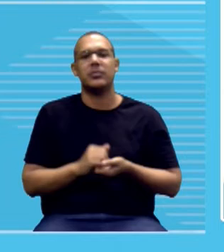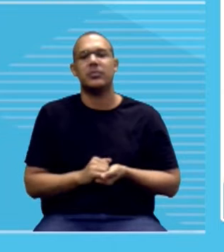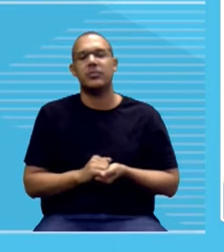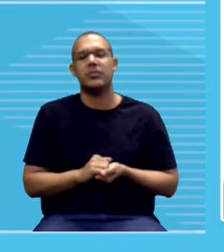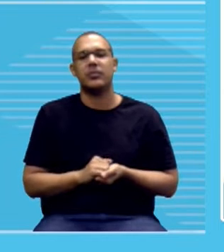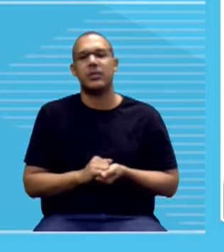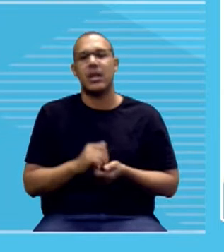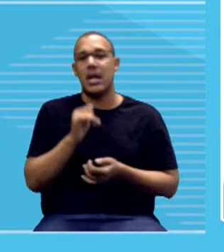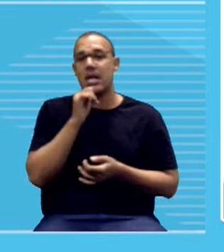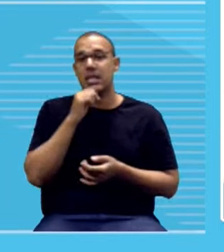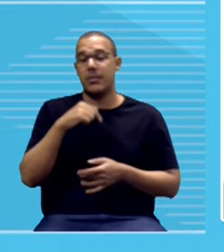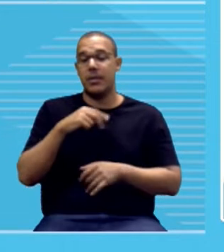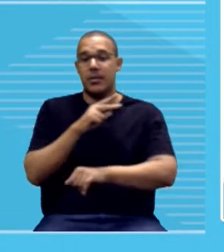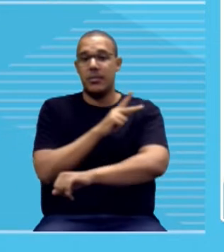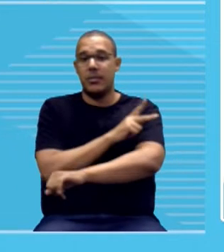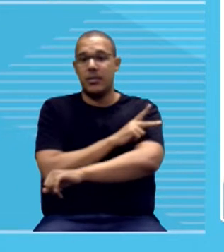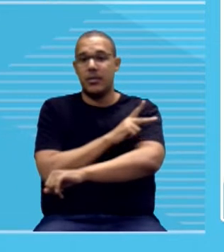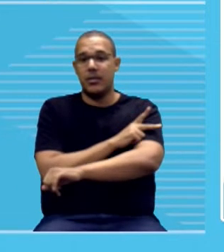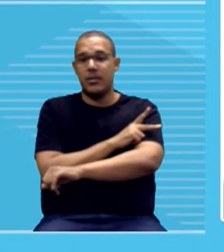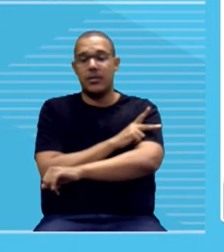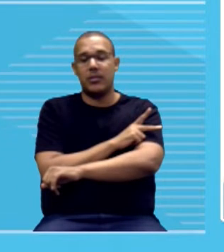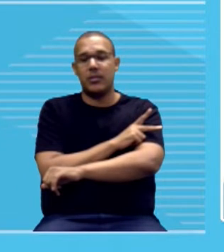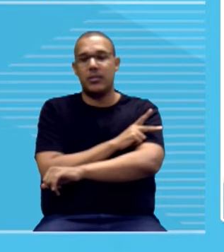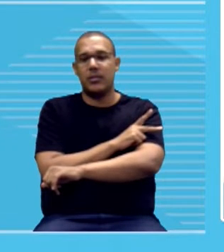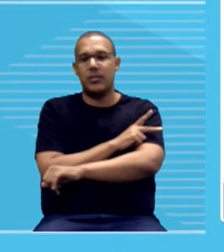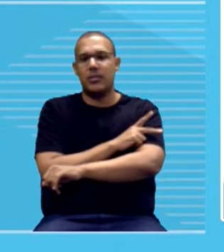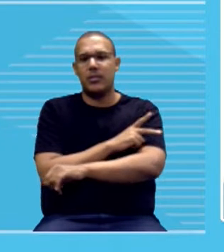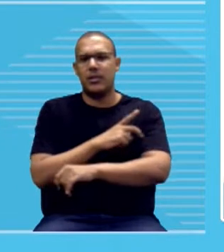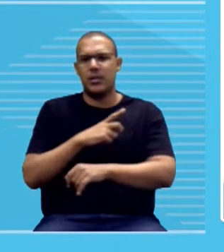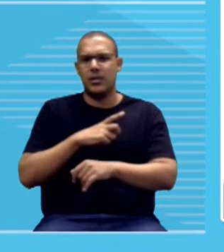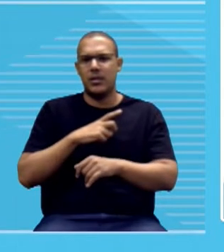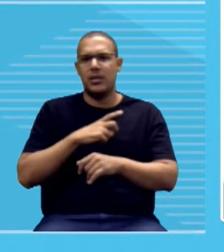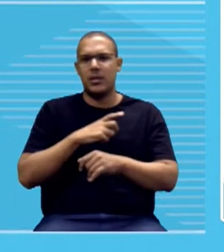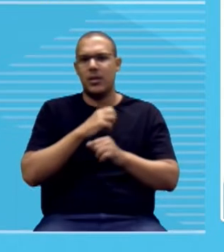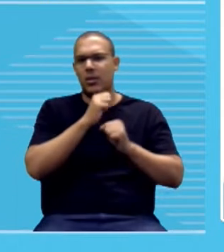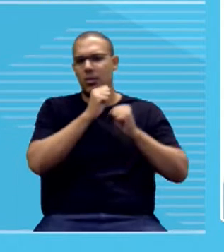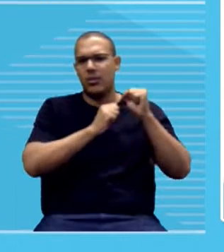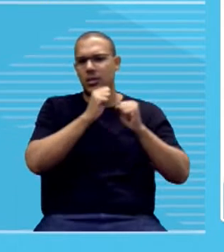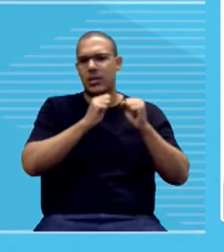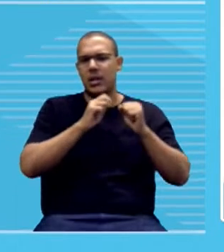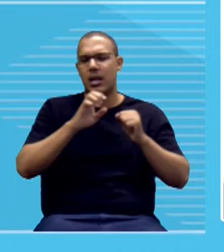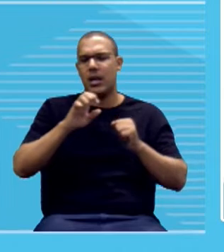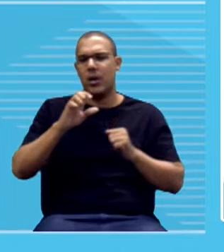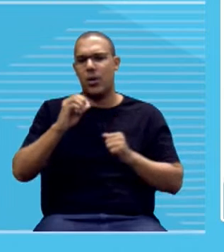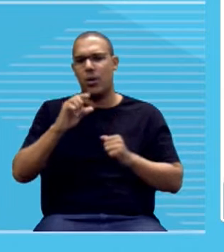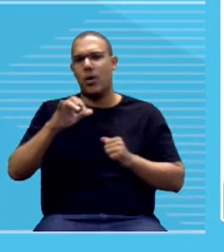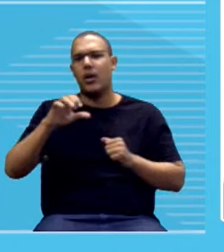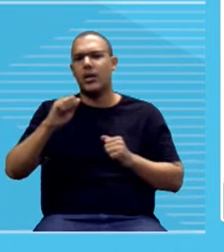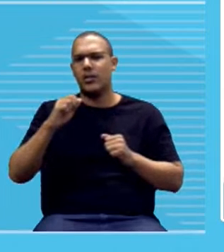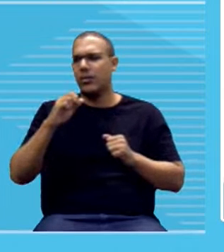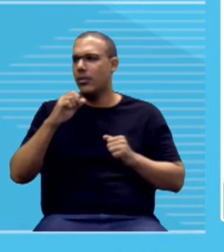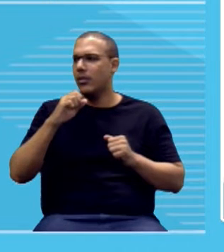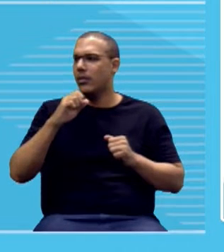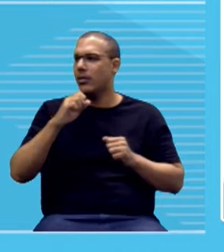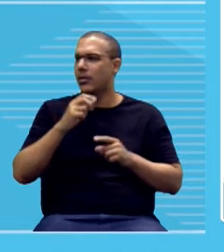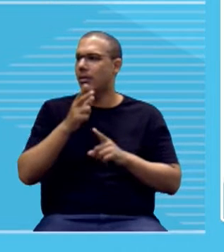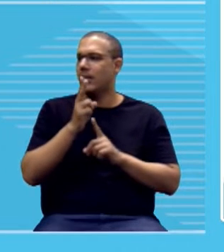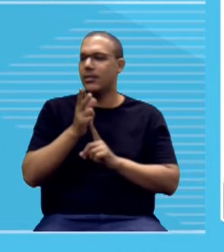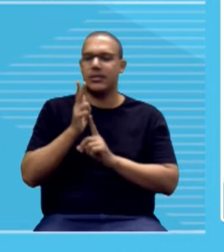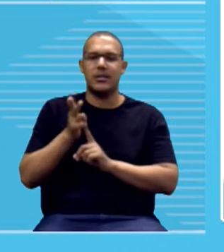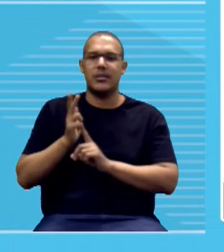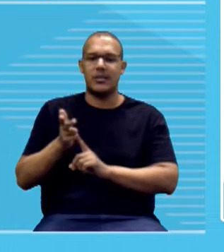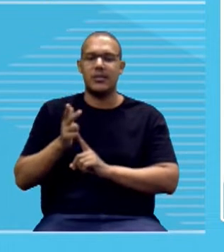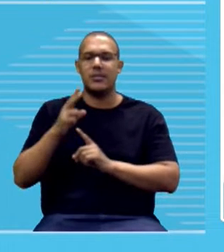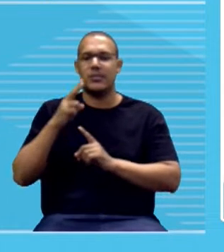exemplo, aqui no Piauí, a gente tem uma usina eólica muito forte junto com Pernambuco, tá bom?